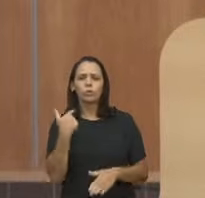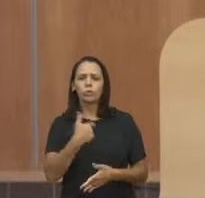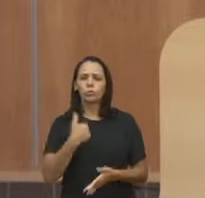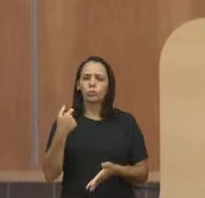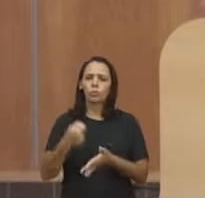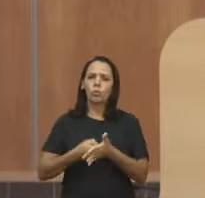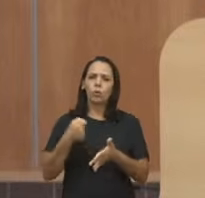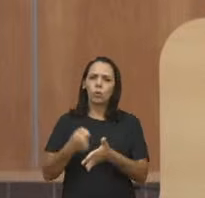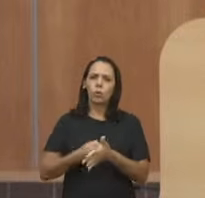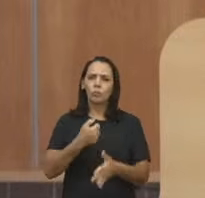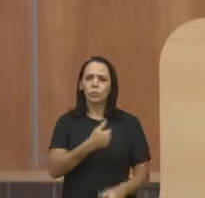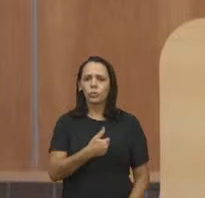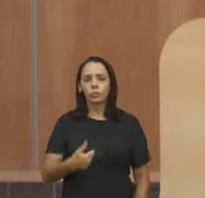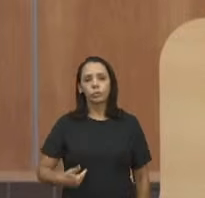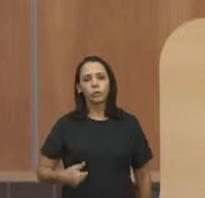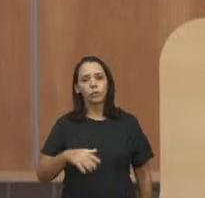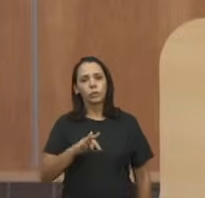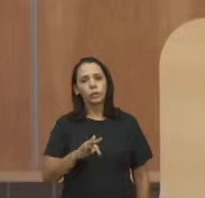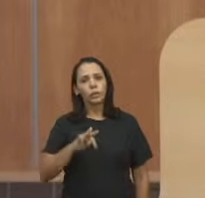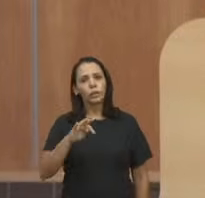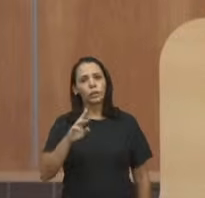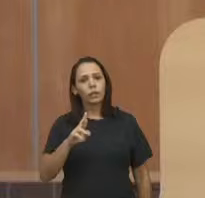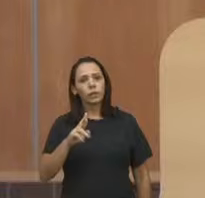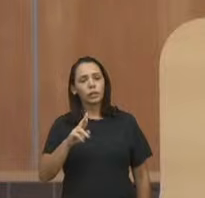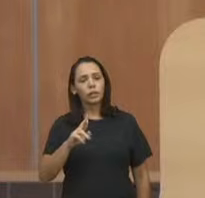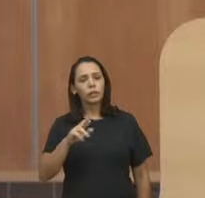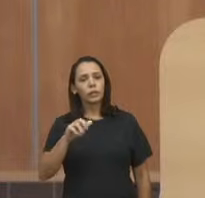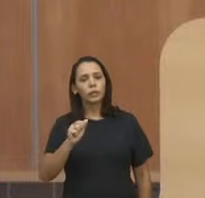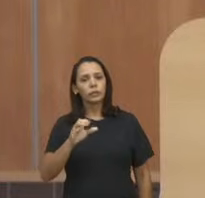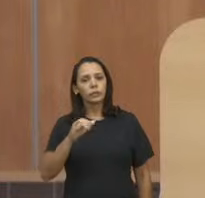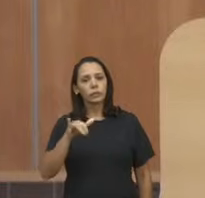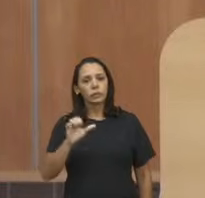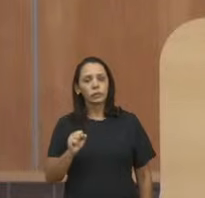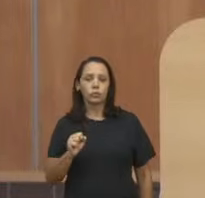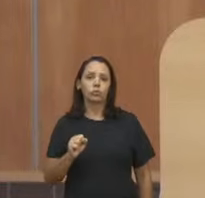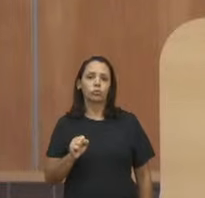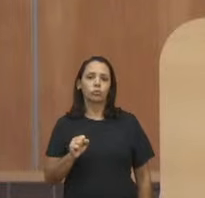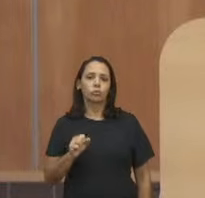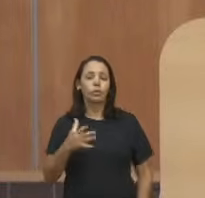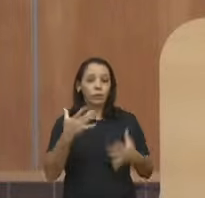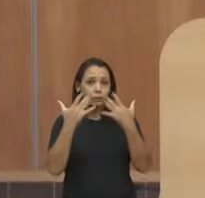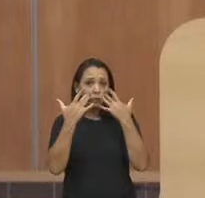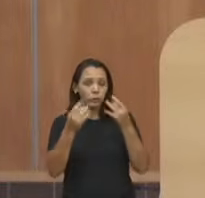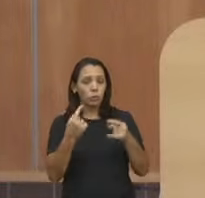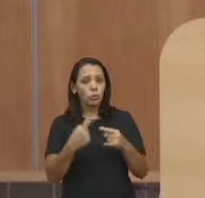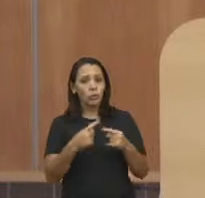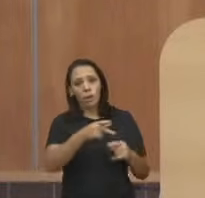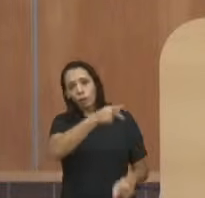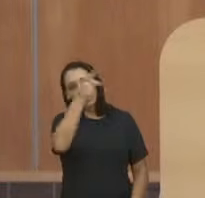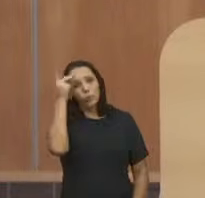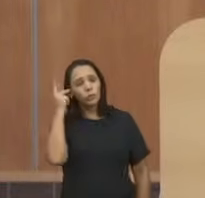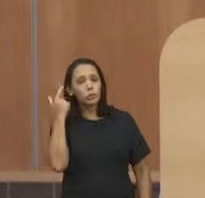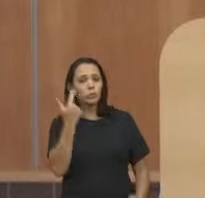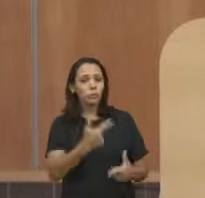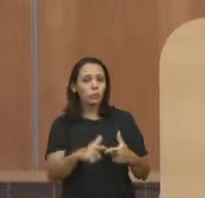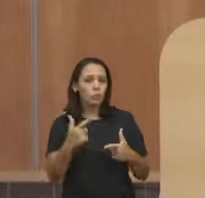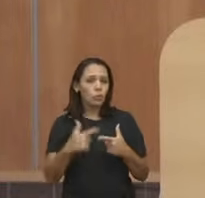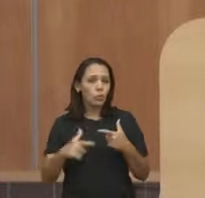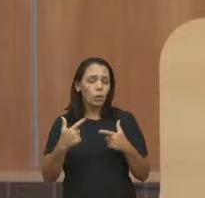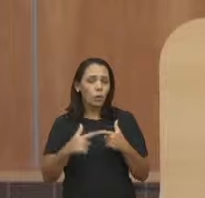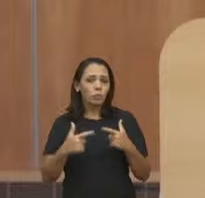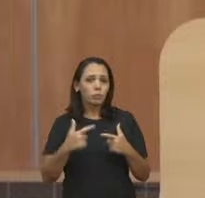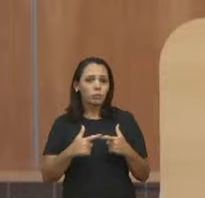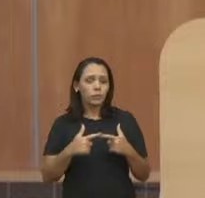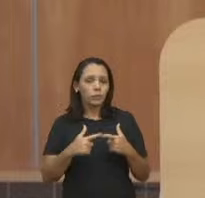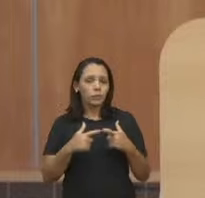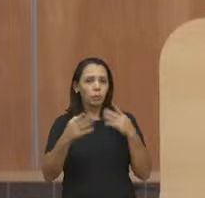Tarcísio olhar para essa região. As pessoas que têm problema psiquiátrico é terrível, sofre muito. Mais uma vez a gente cobra aí